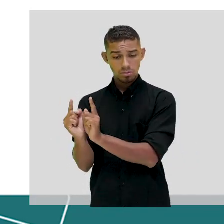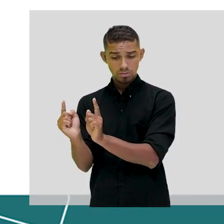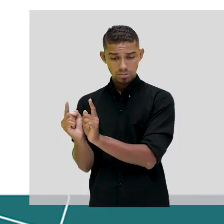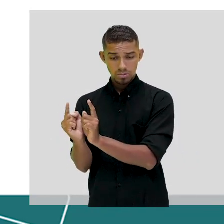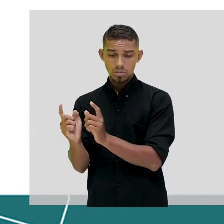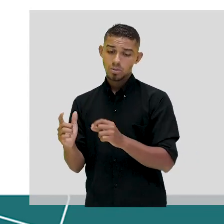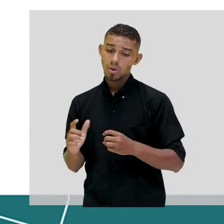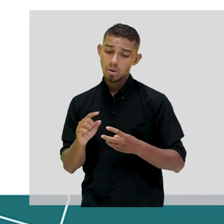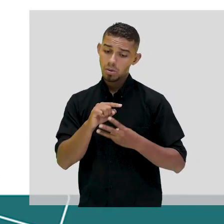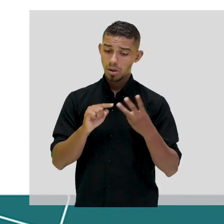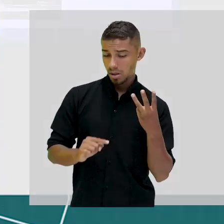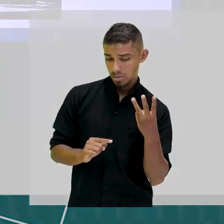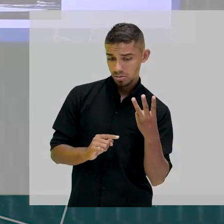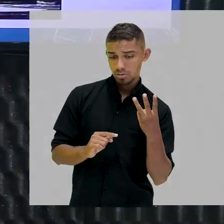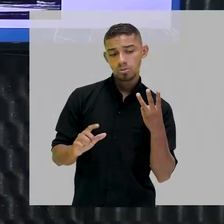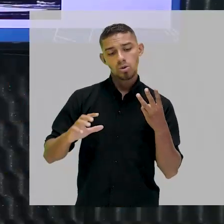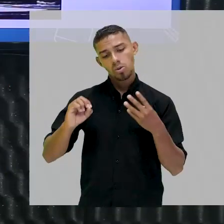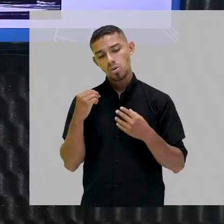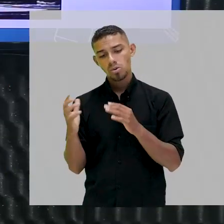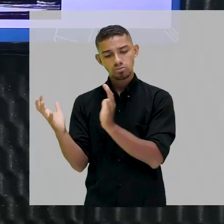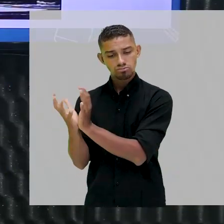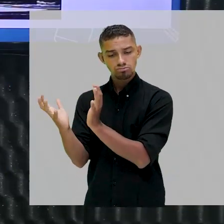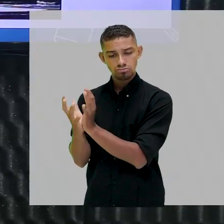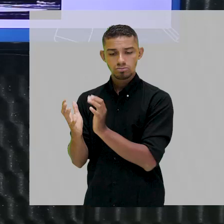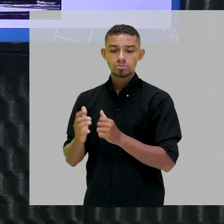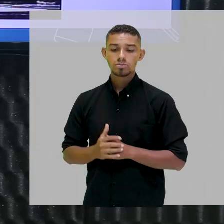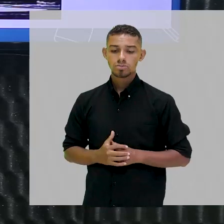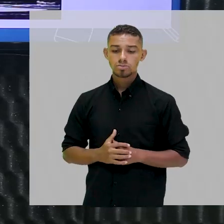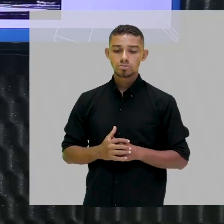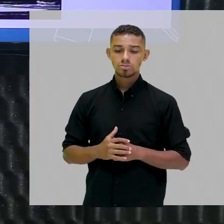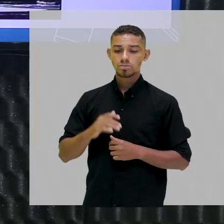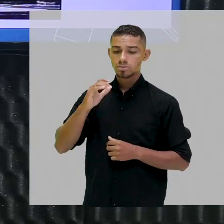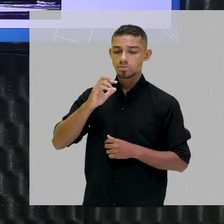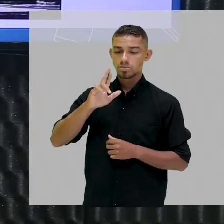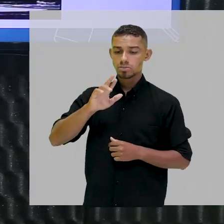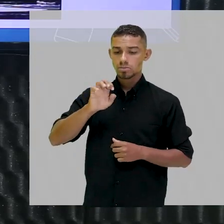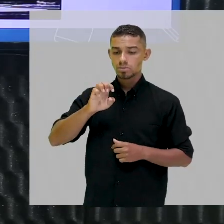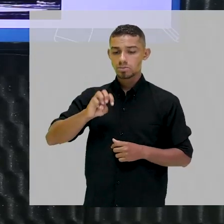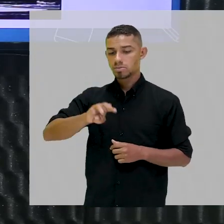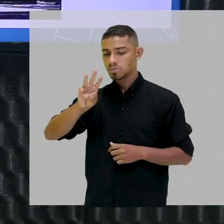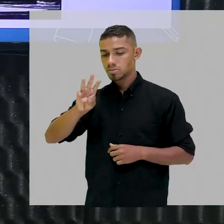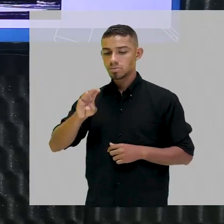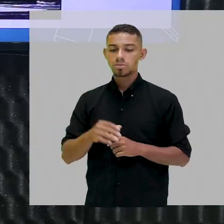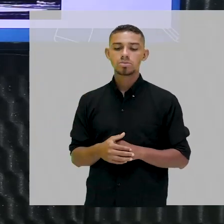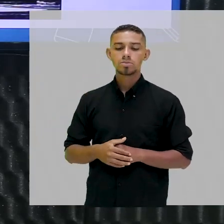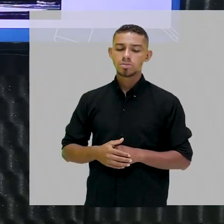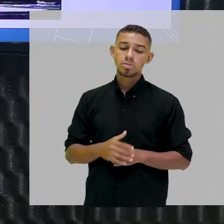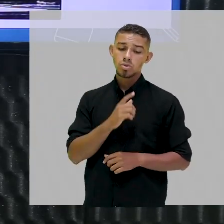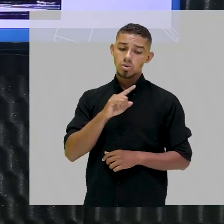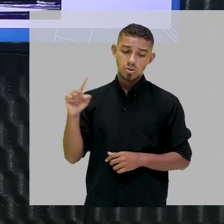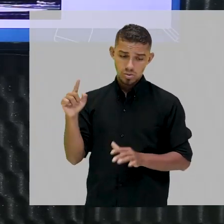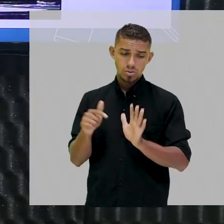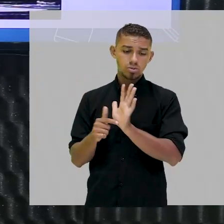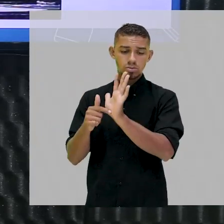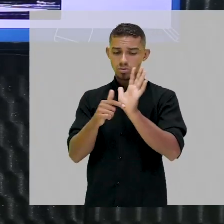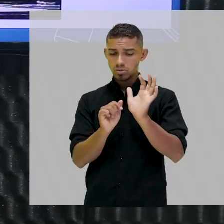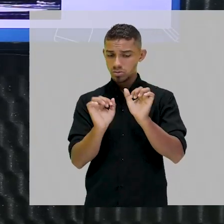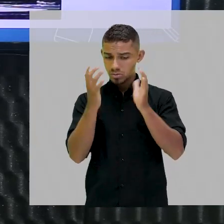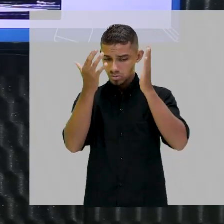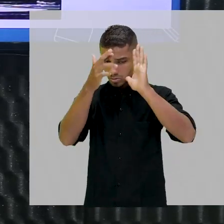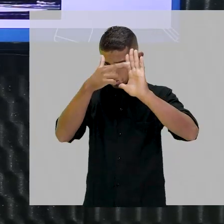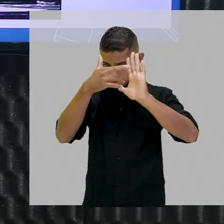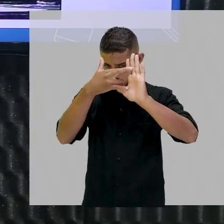duplas, em trios ou em grupo, que chama-se trio. Apesar de cada evento definir seus